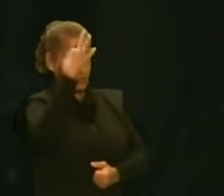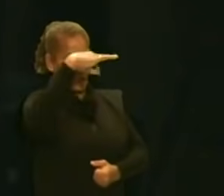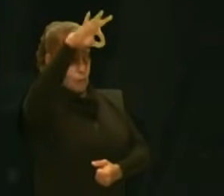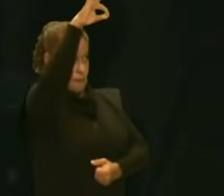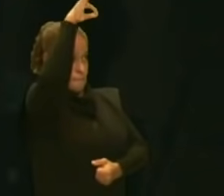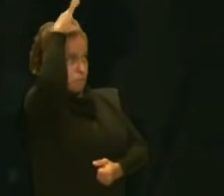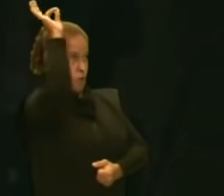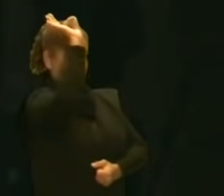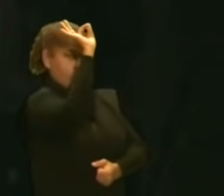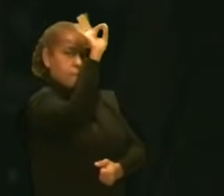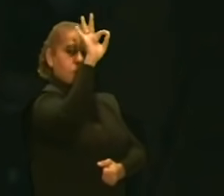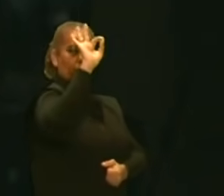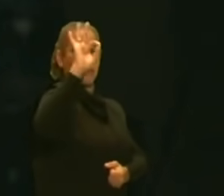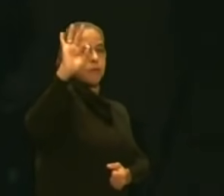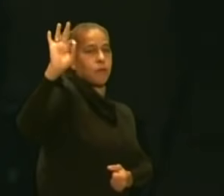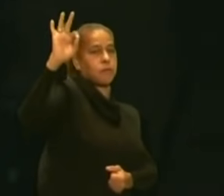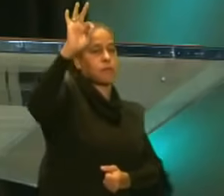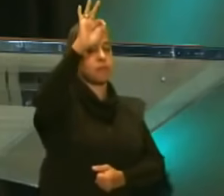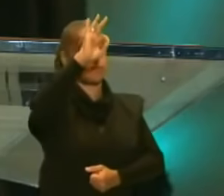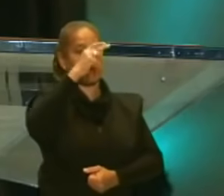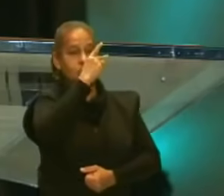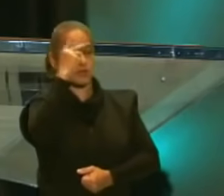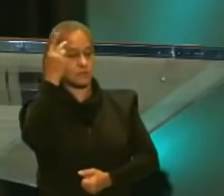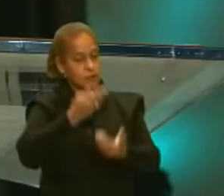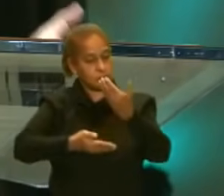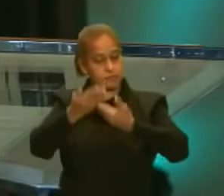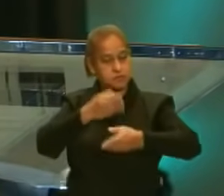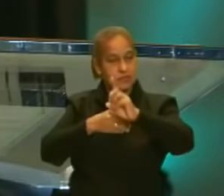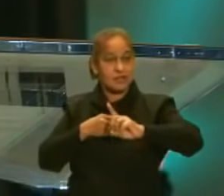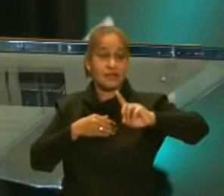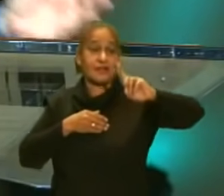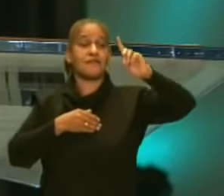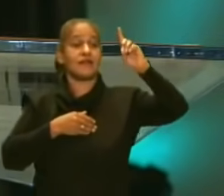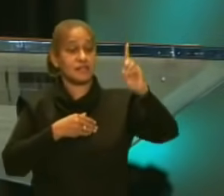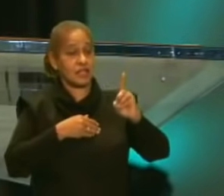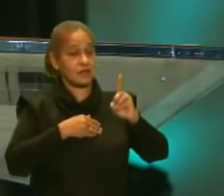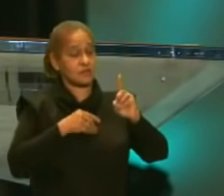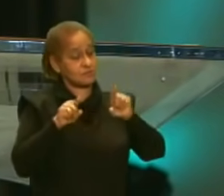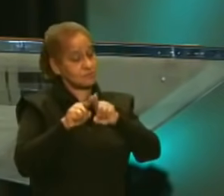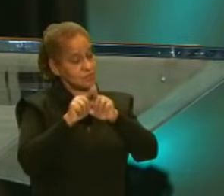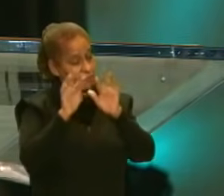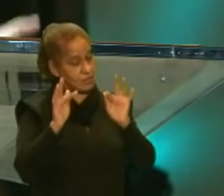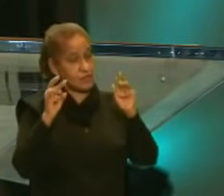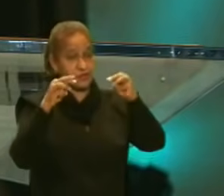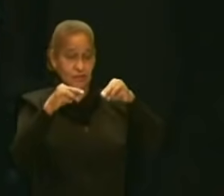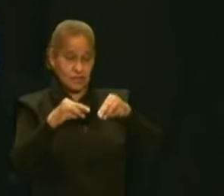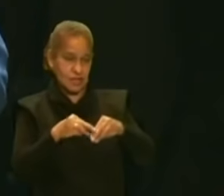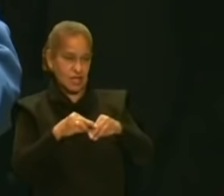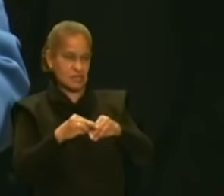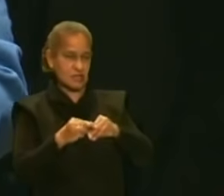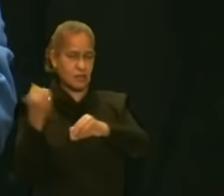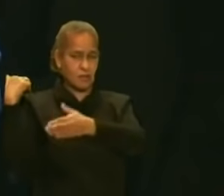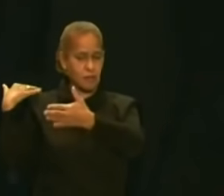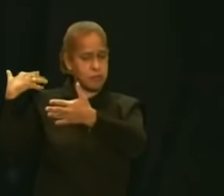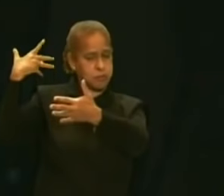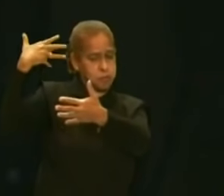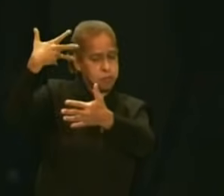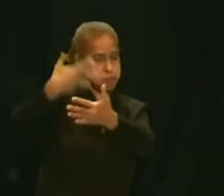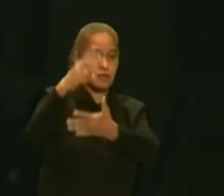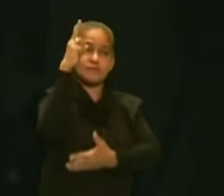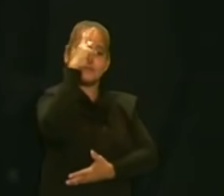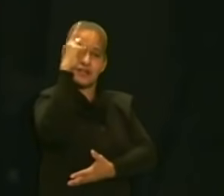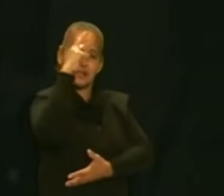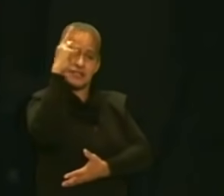igreja. E os sinais que falam ali são os sinais que ao longo da história, pela unção do Espírito Santo, a igreja